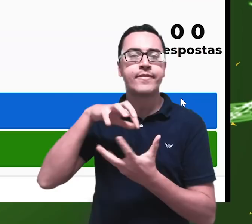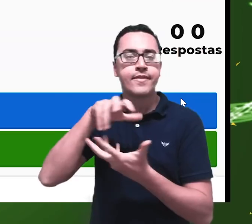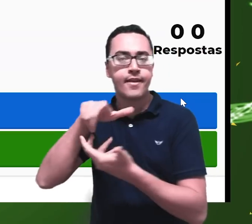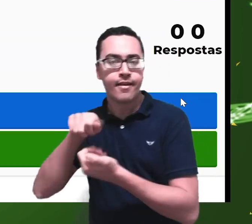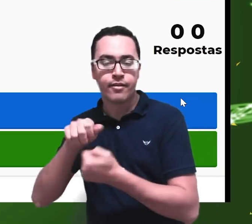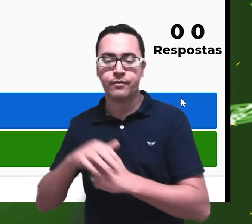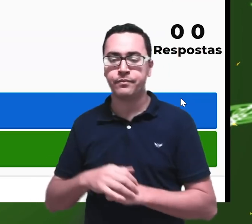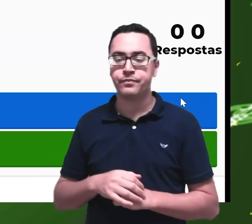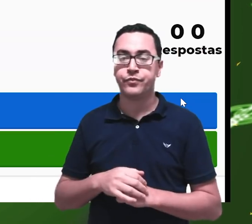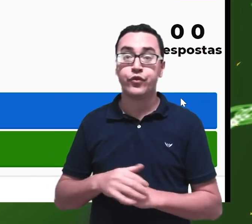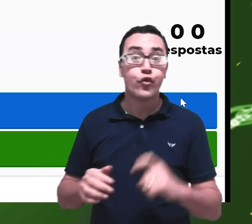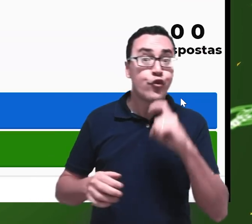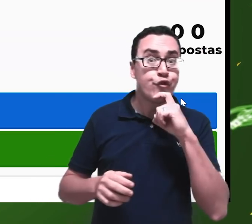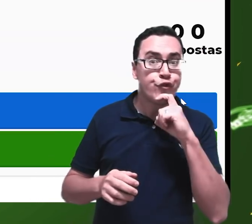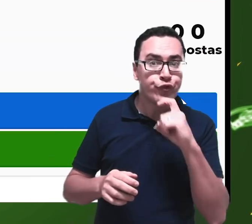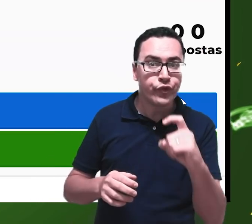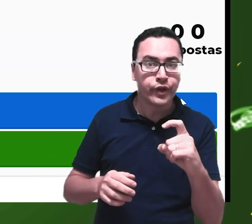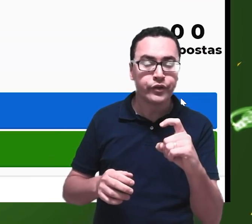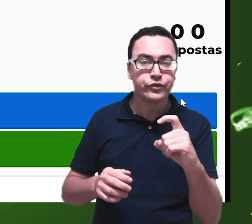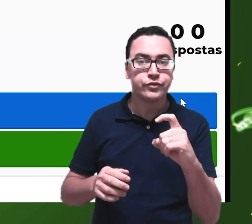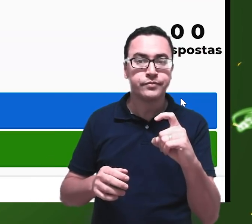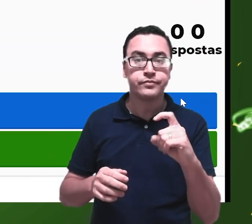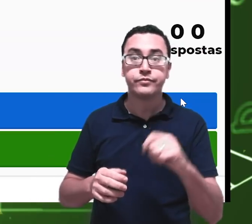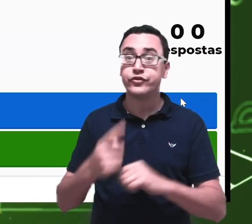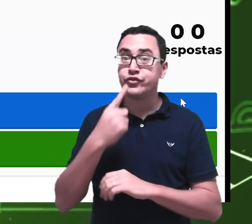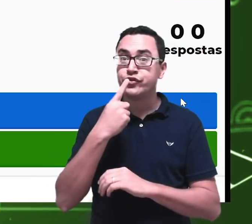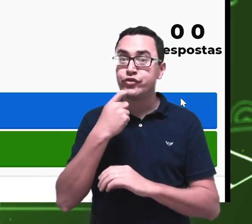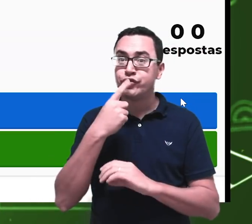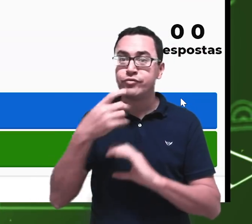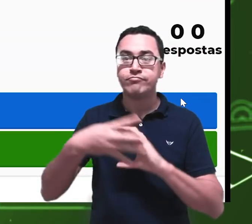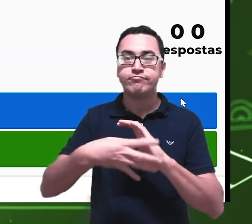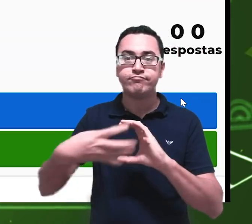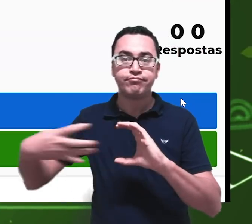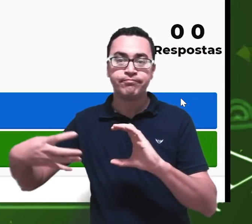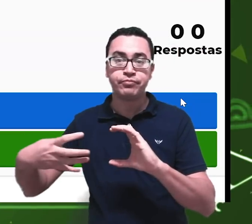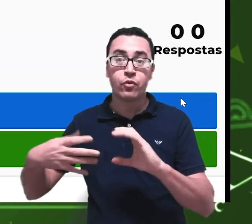Marte está no verde. Qual é a sua escolha?